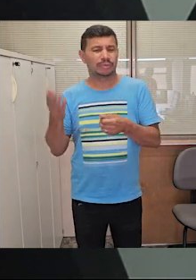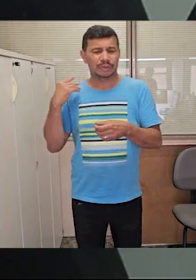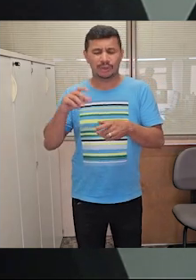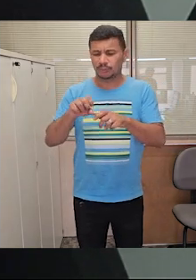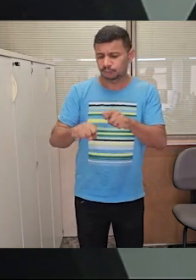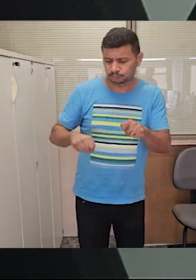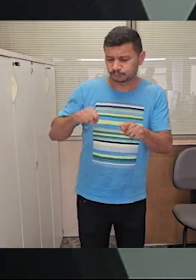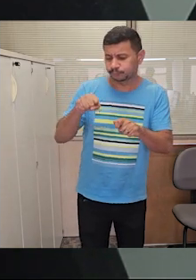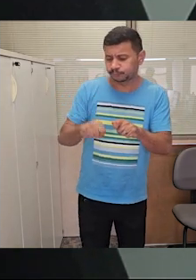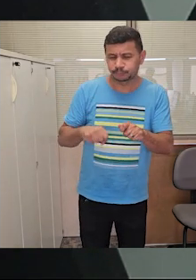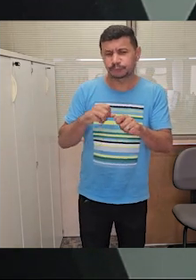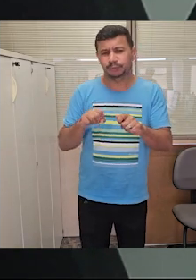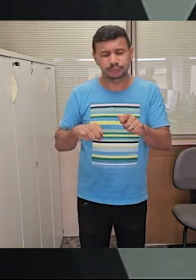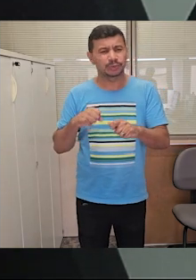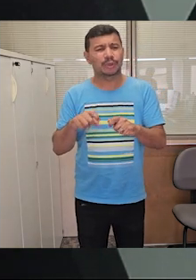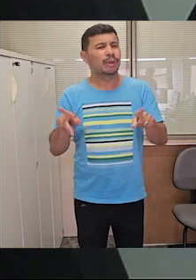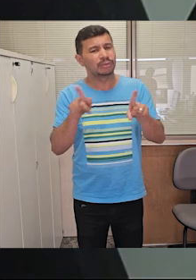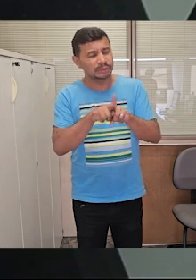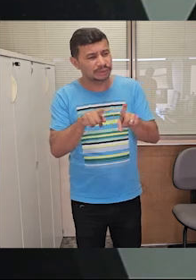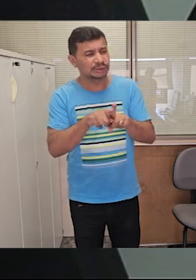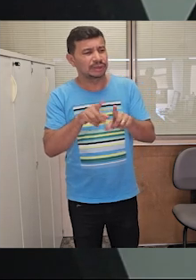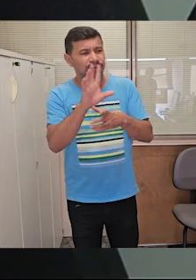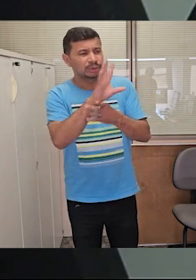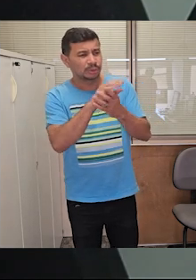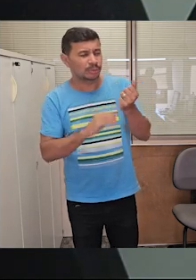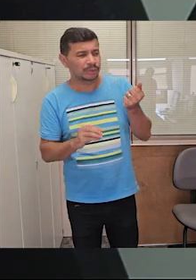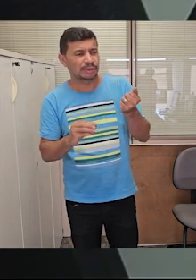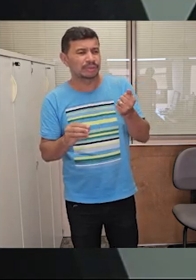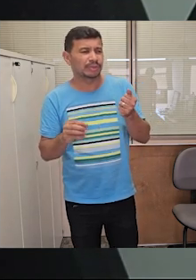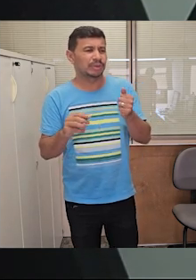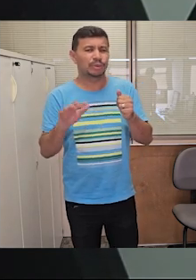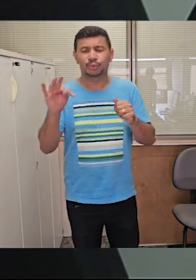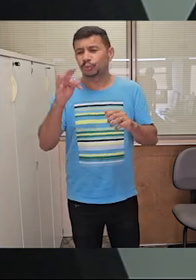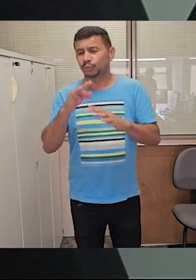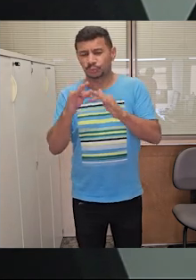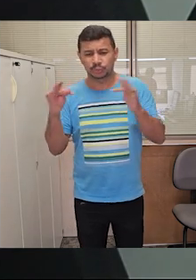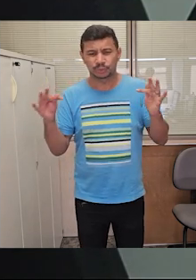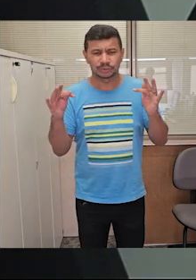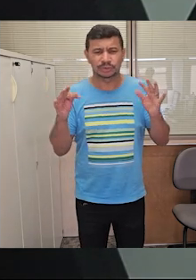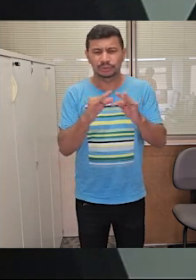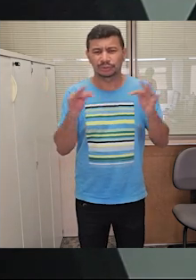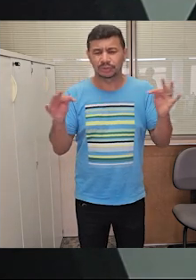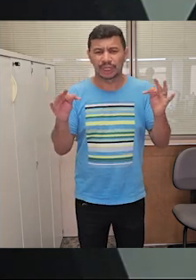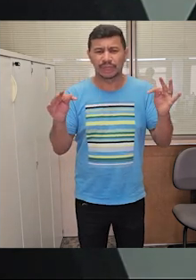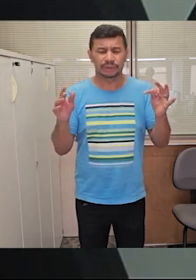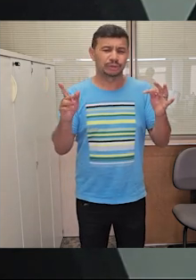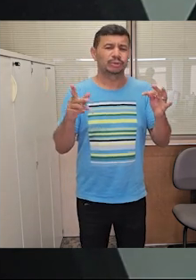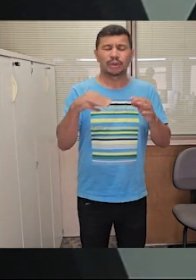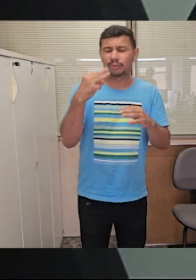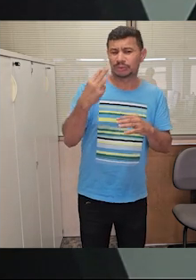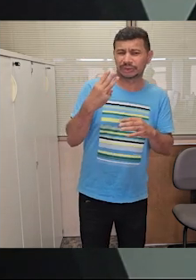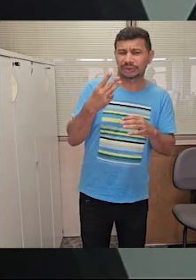mimeógrafo manual. Então, eu preciso desse texto, desse panfleto, com pelo menos 3 dias de